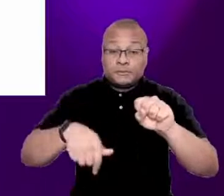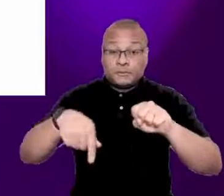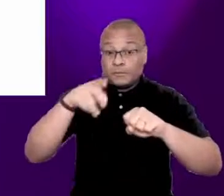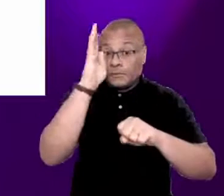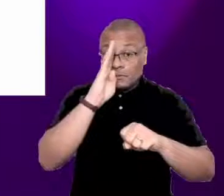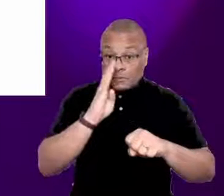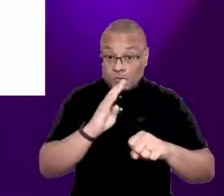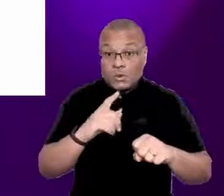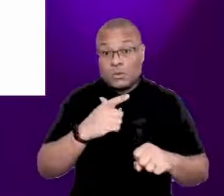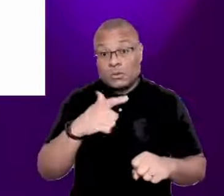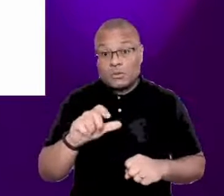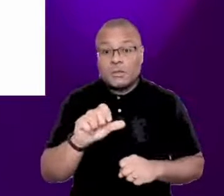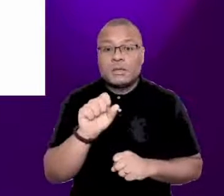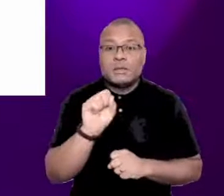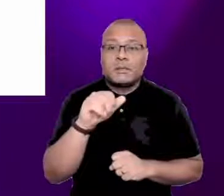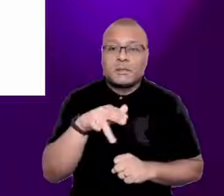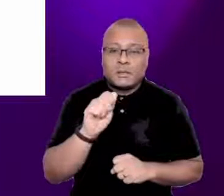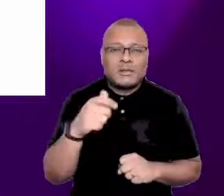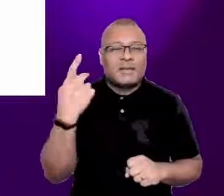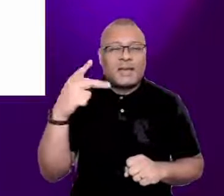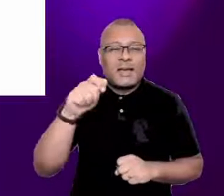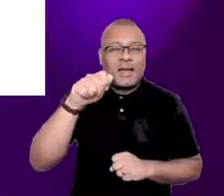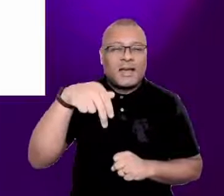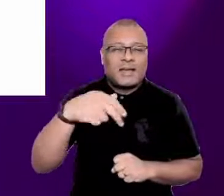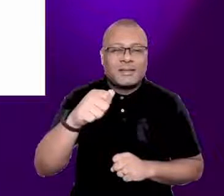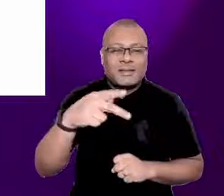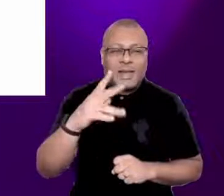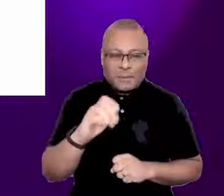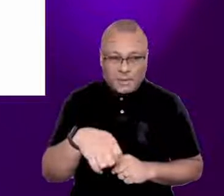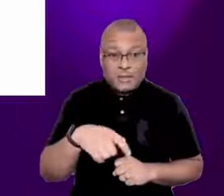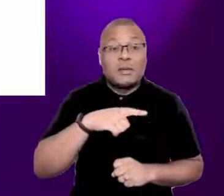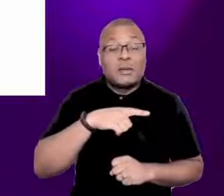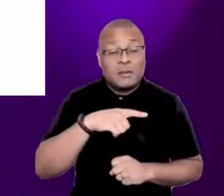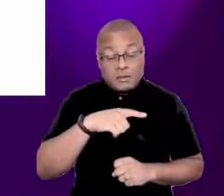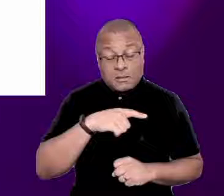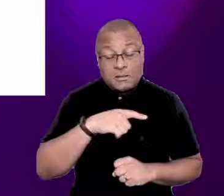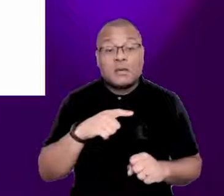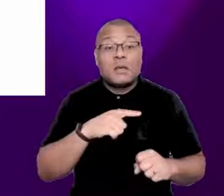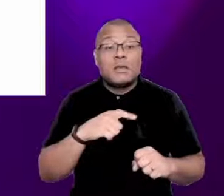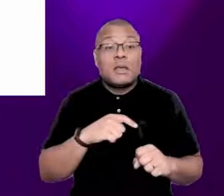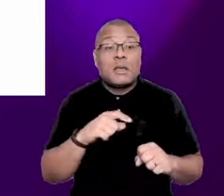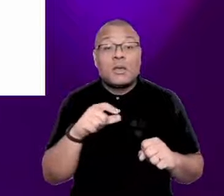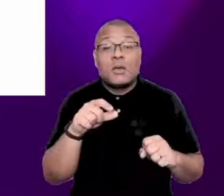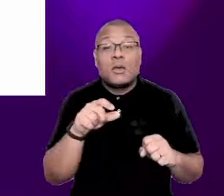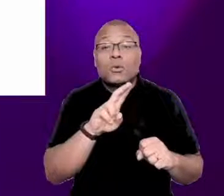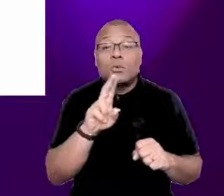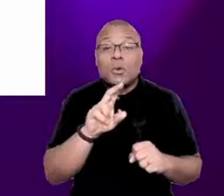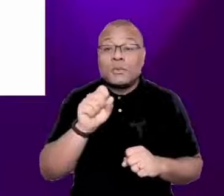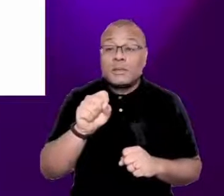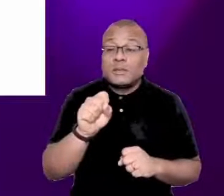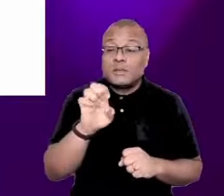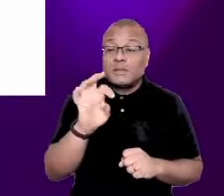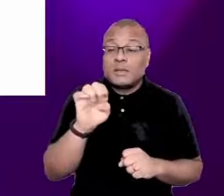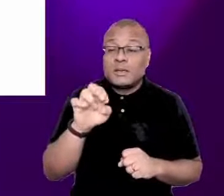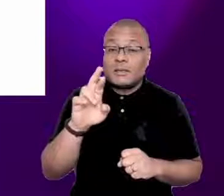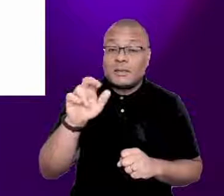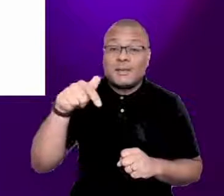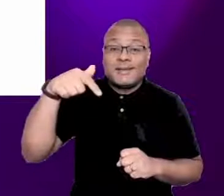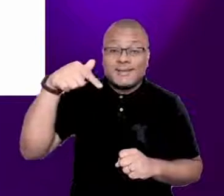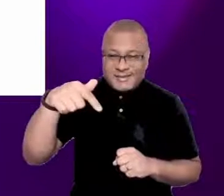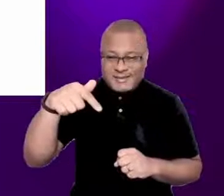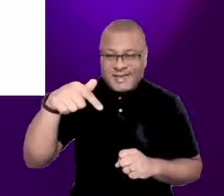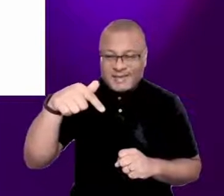projeto SINHA, que é da ANAP e que se baseia nos standard sets da AISHON. Nós temos alguns hospitais dentro